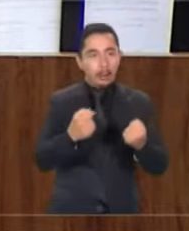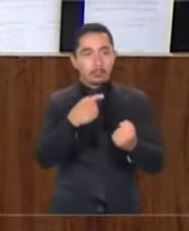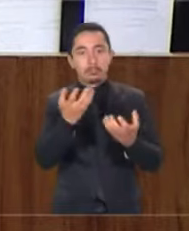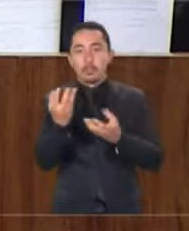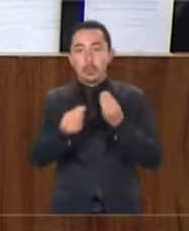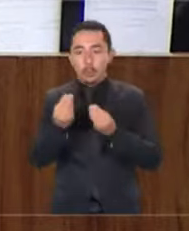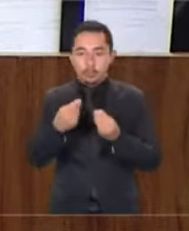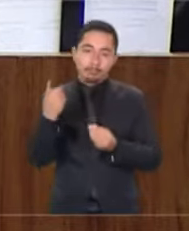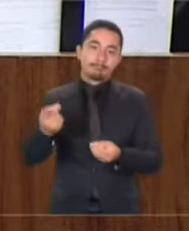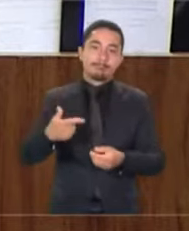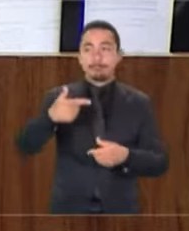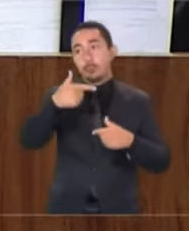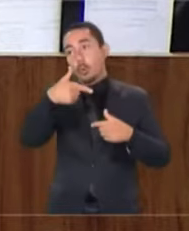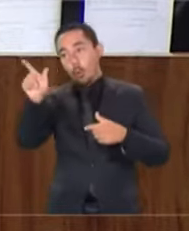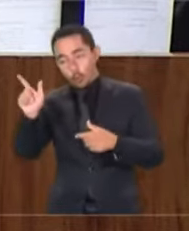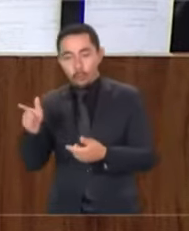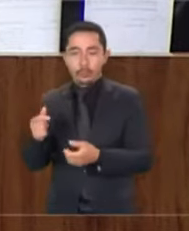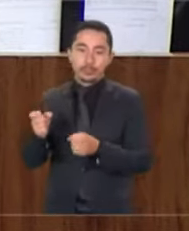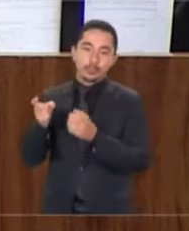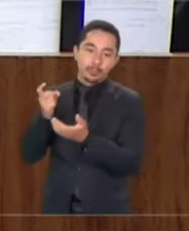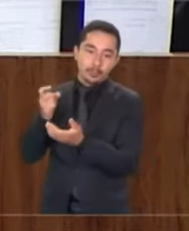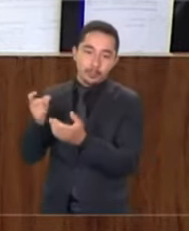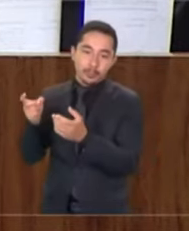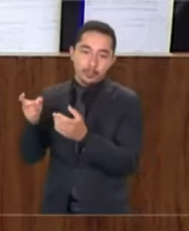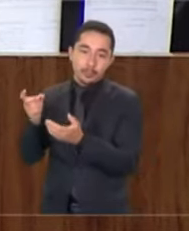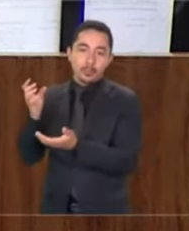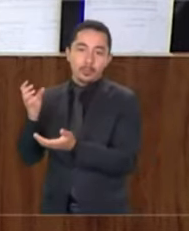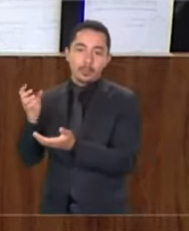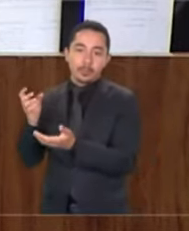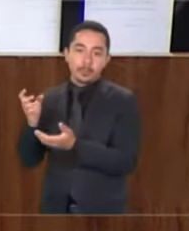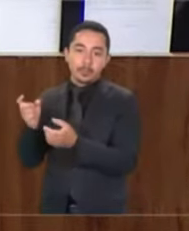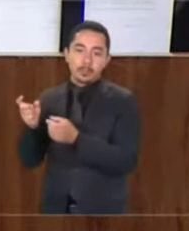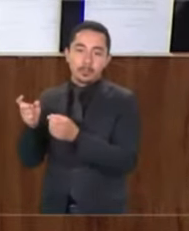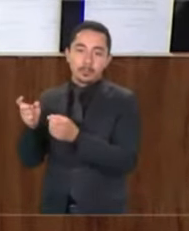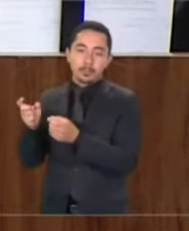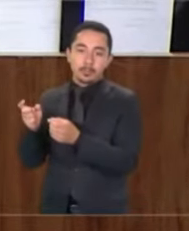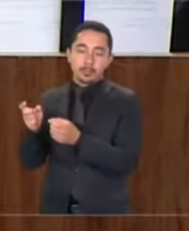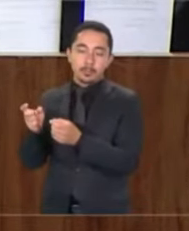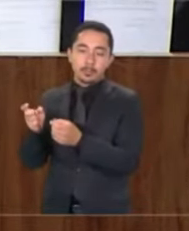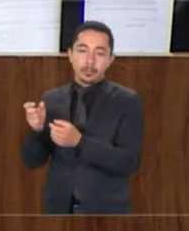E por que que se joga para outro? Porque se impulsionou, ou seja, você